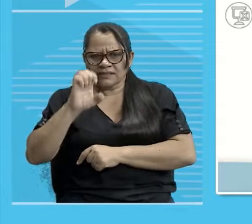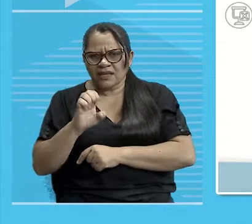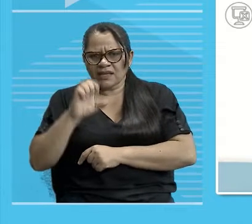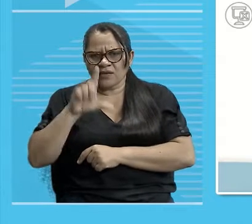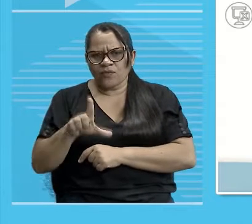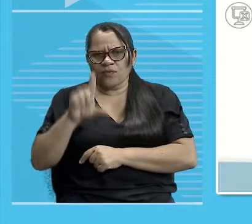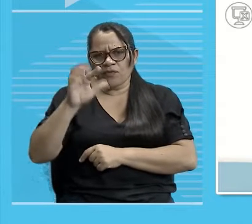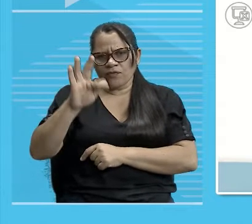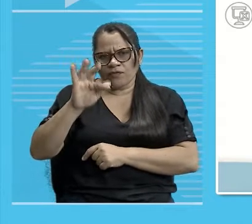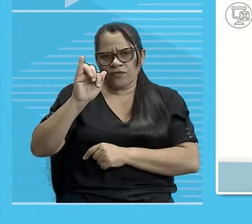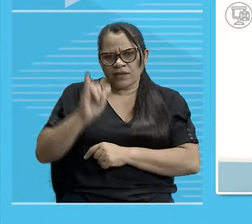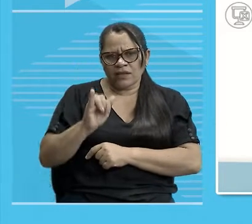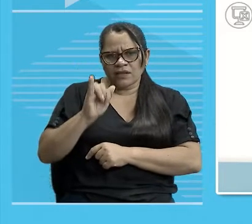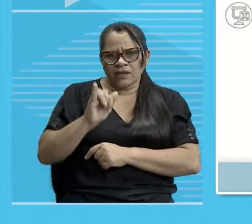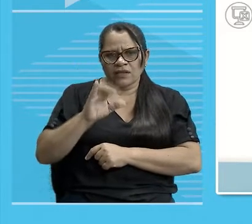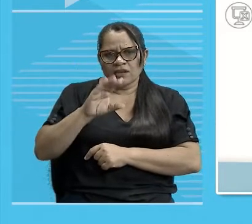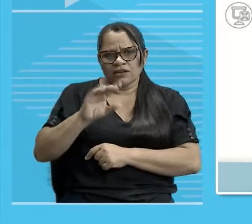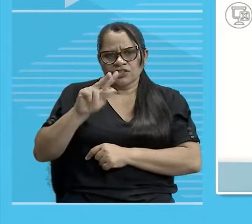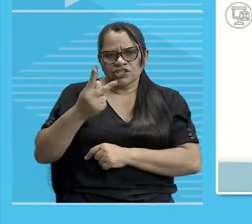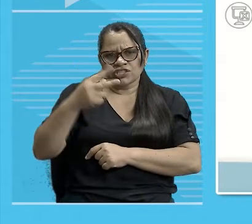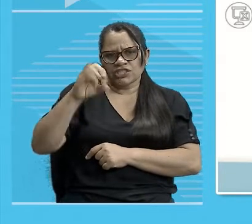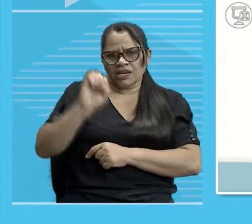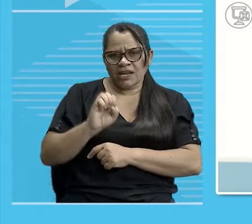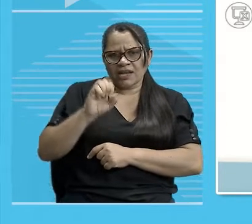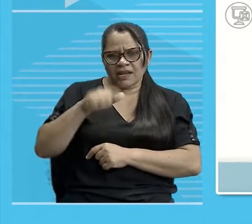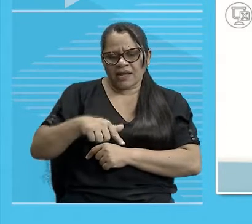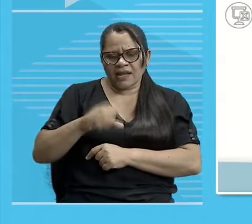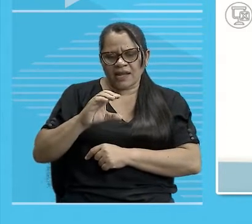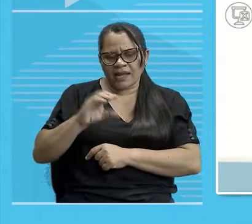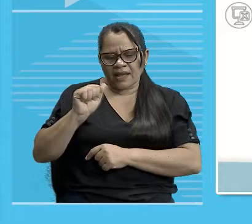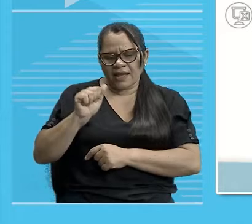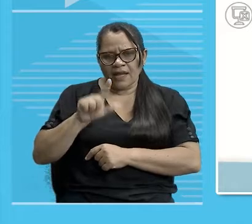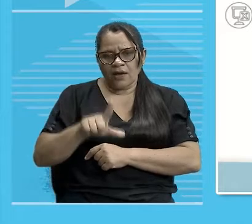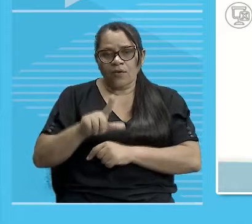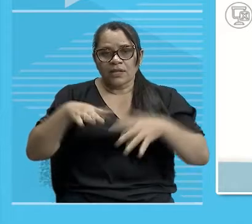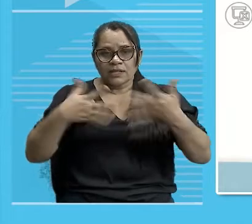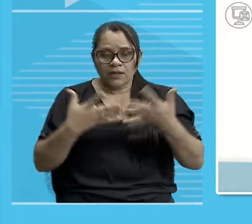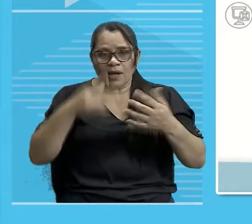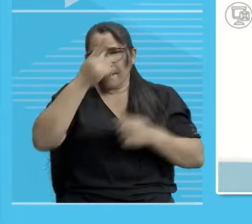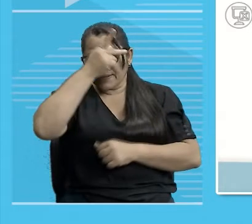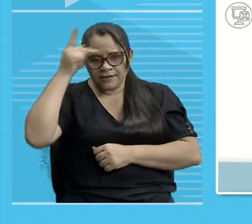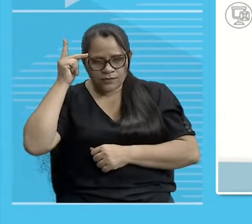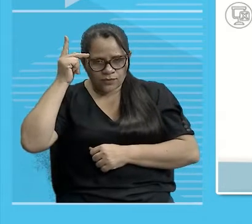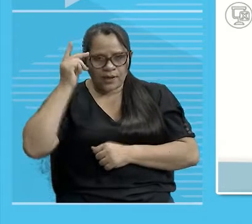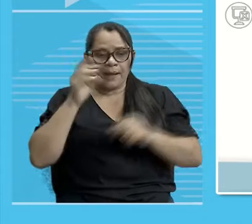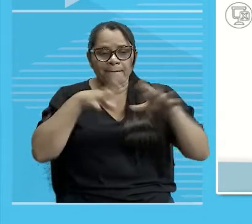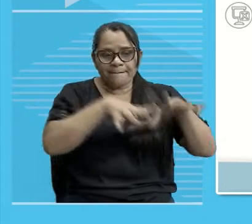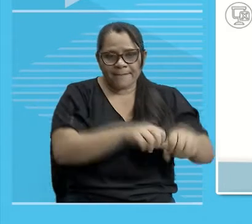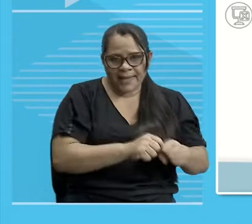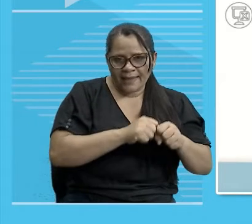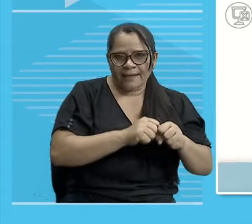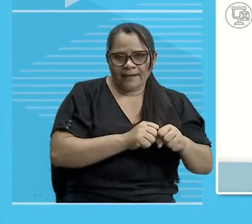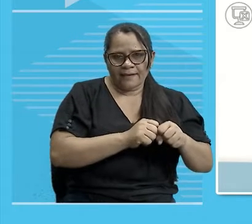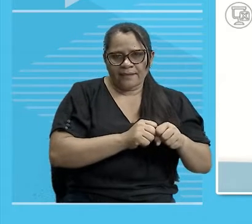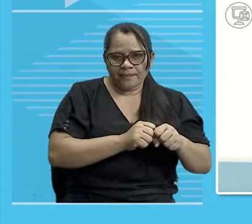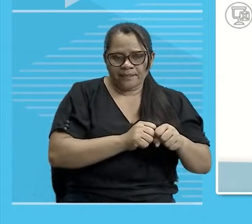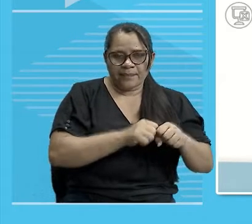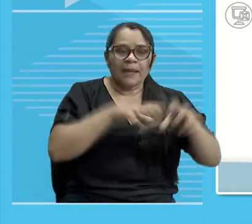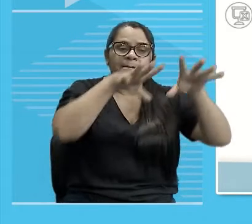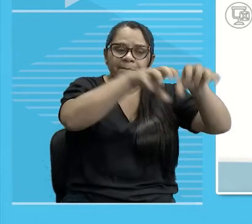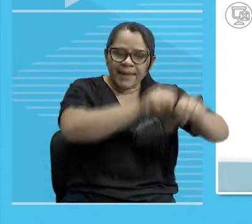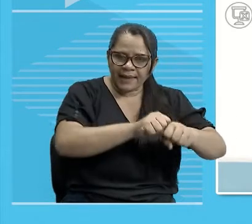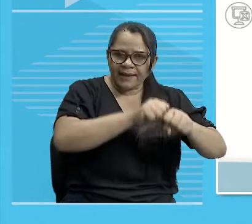pega o produto na prateleira você mesmo vai até o caixa passa o produto pelo leitor